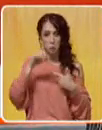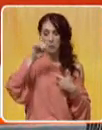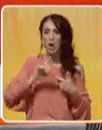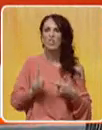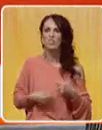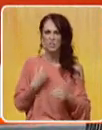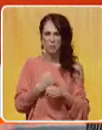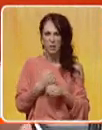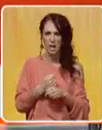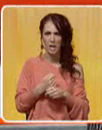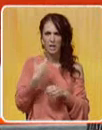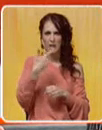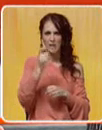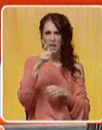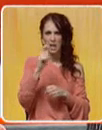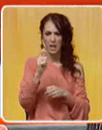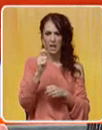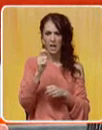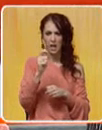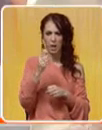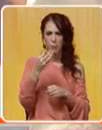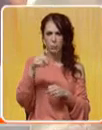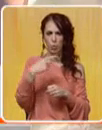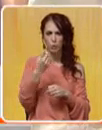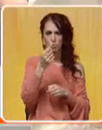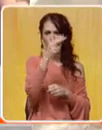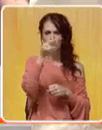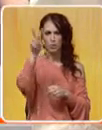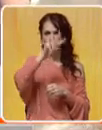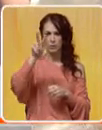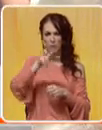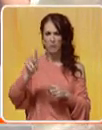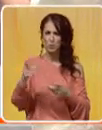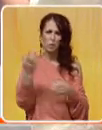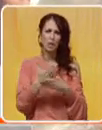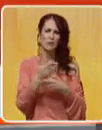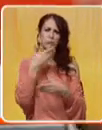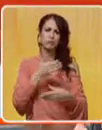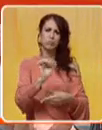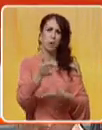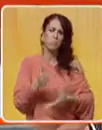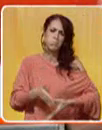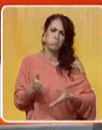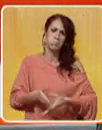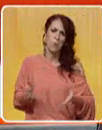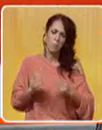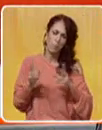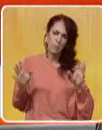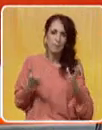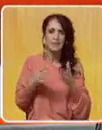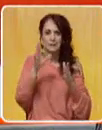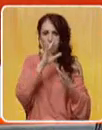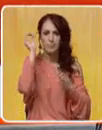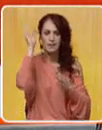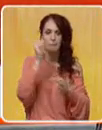o que era trabalhar com teleponto mas para quem tem a tua escola que ao fim e a cabo é a nossa escola também não precisa de teleponto para nada não precisa mas obviamente que não mas quando era